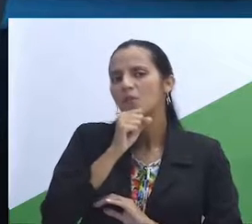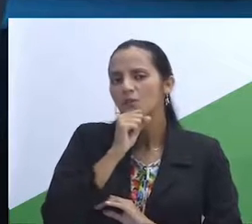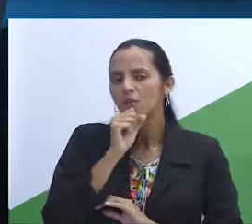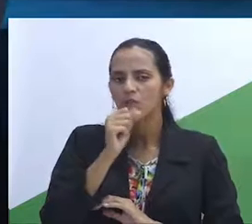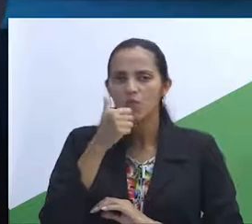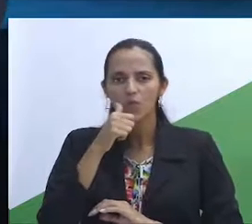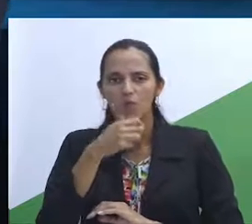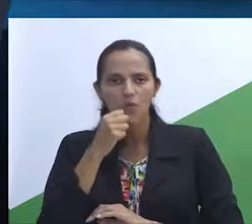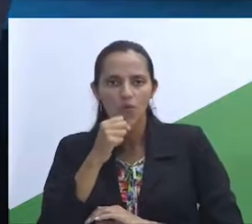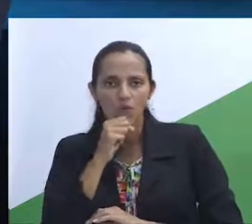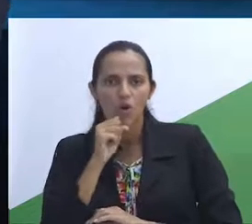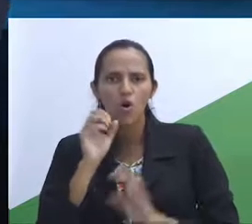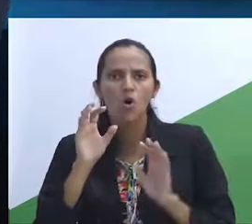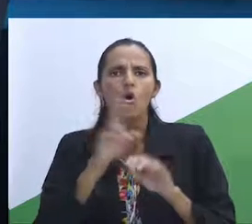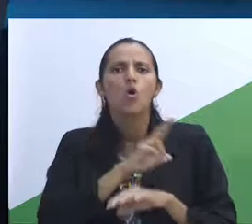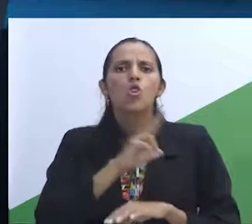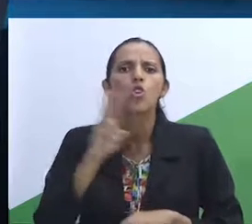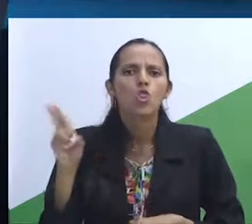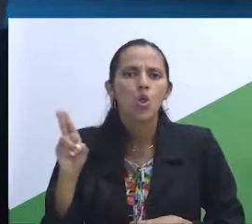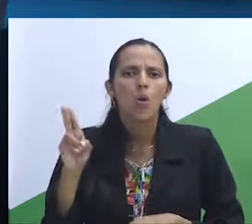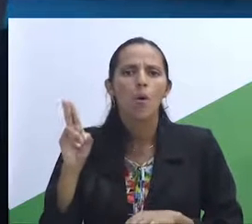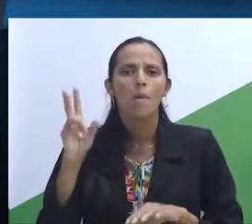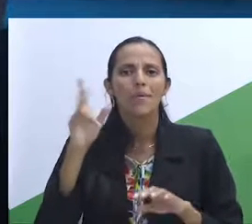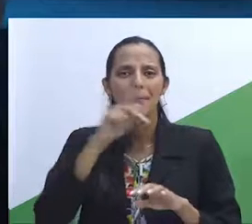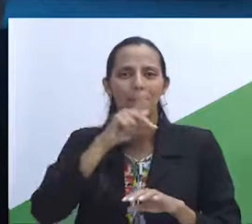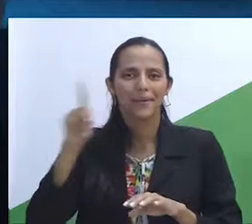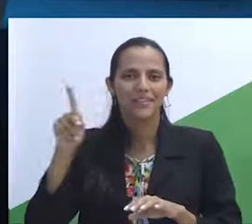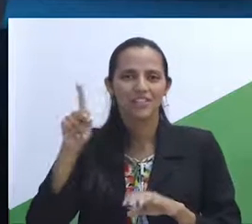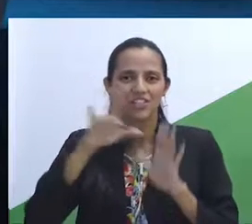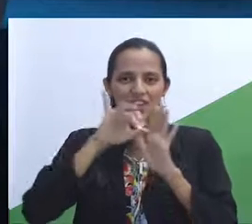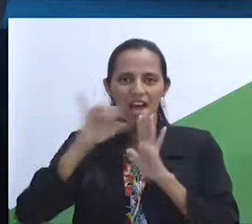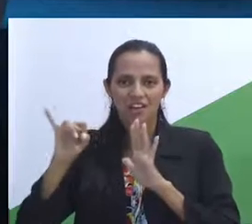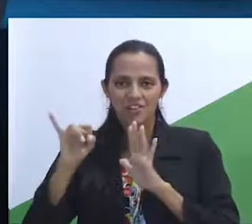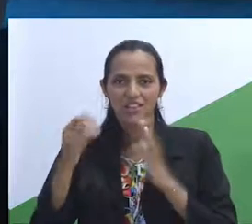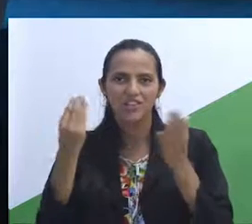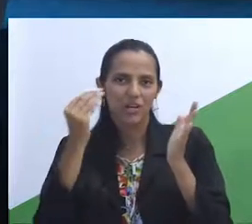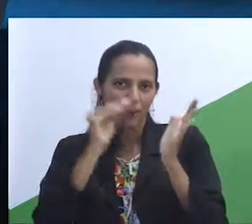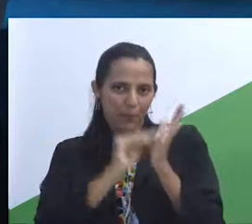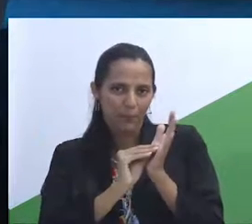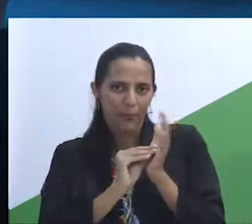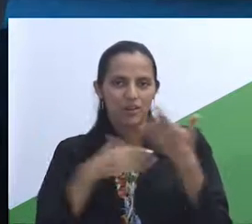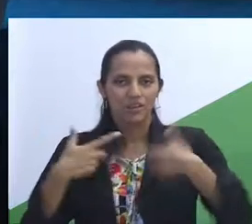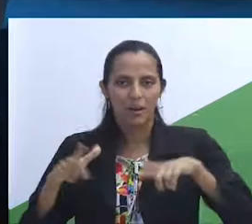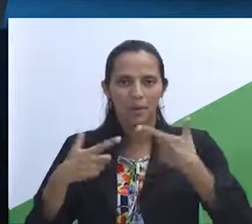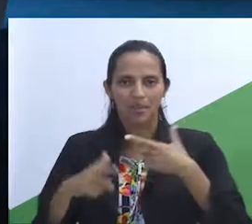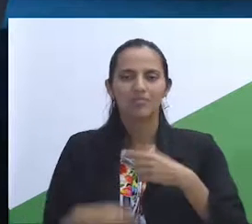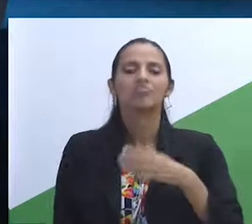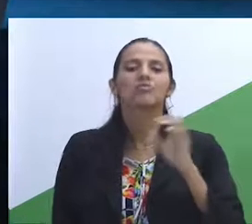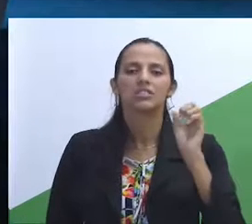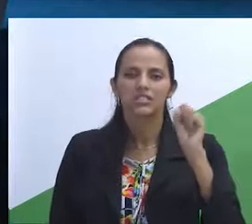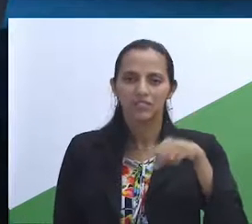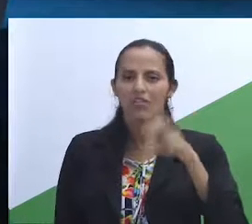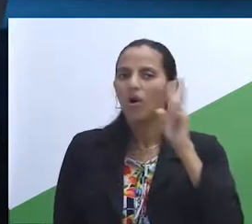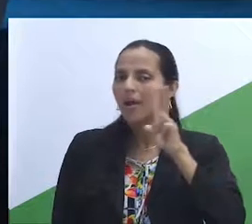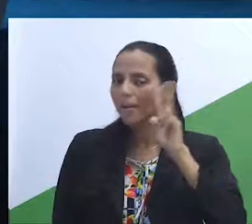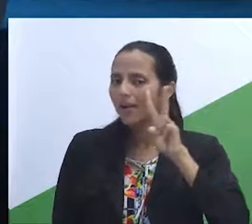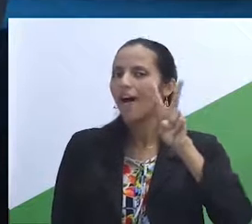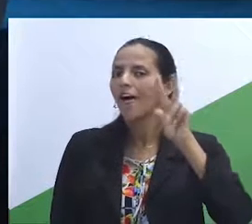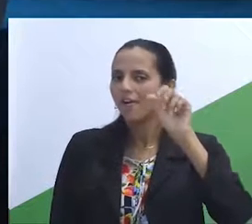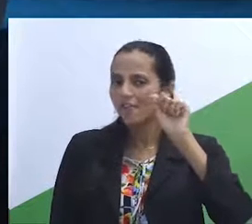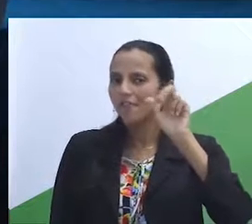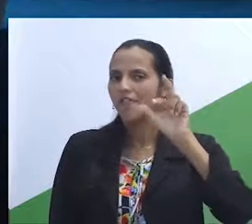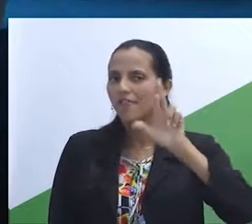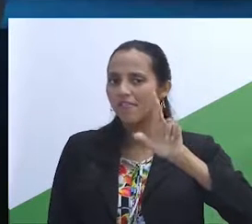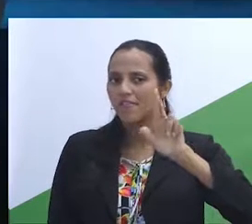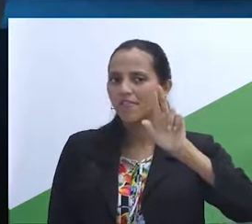Nome do presidente que deu aí, as leis trabalhistas, todos serão unânimes em, né? Em lembrar, na verdade, do Vargas, né? Então,